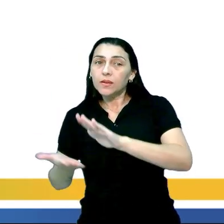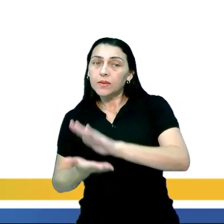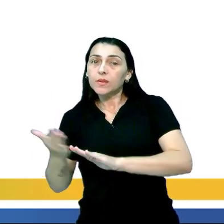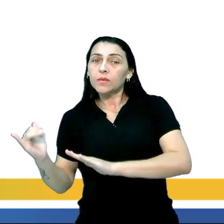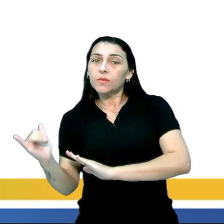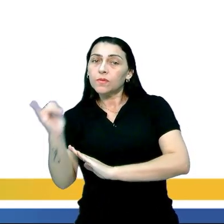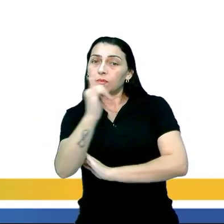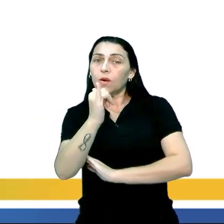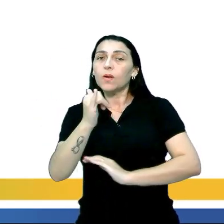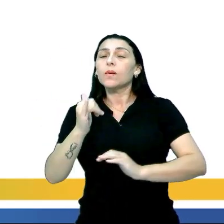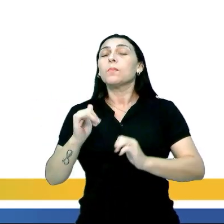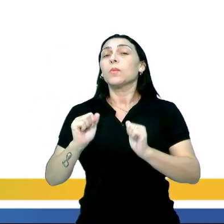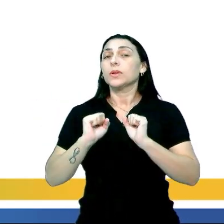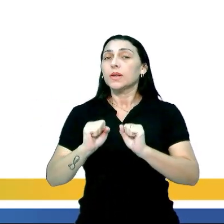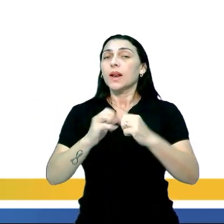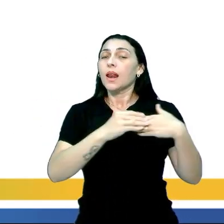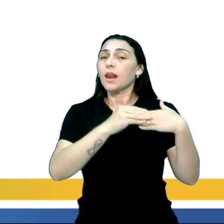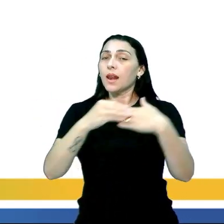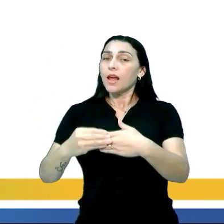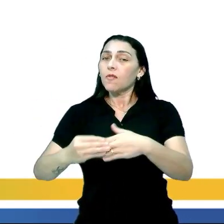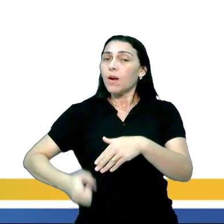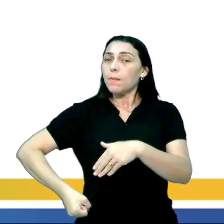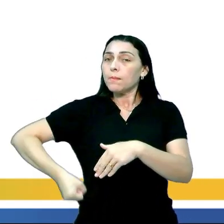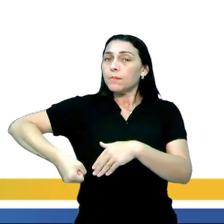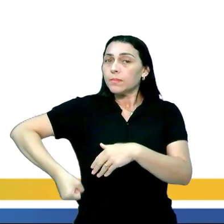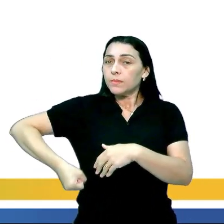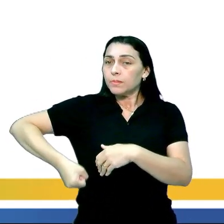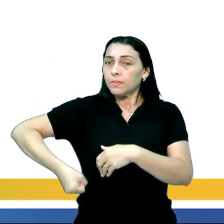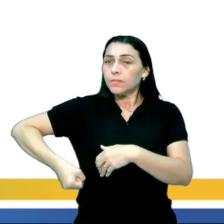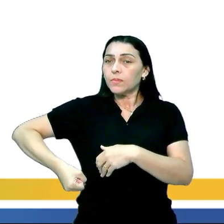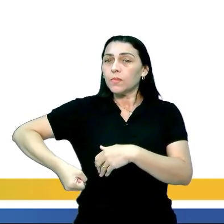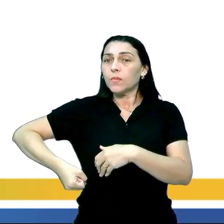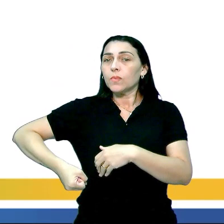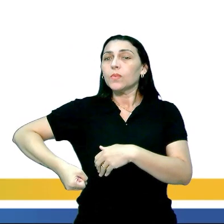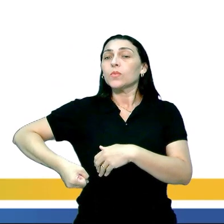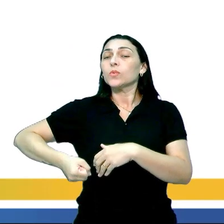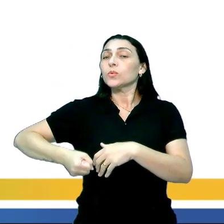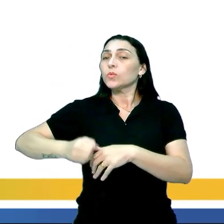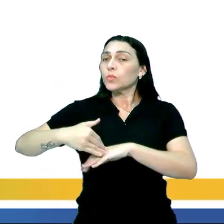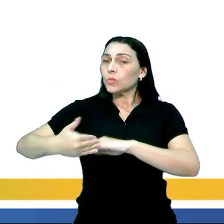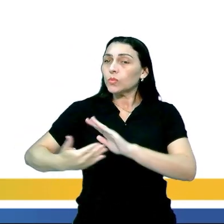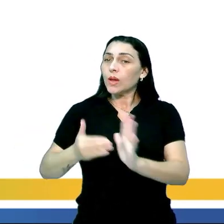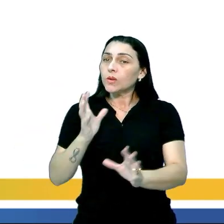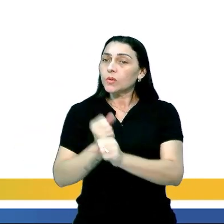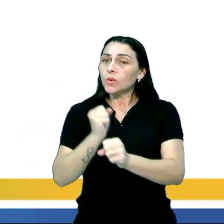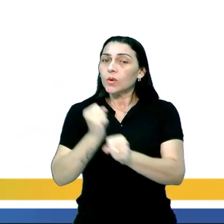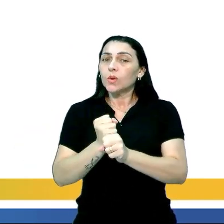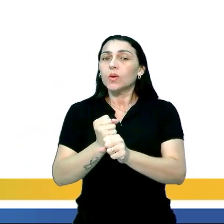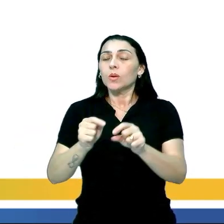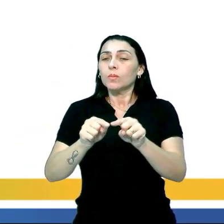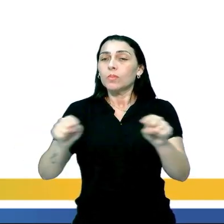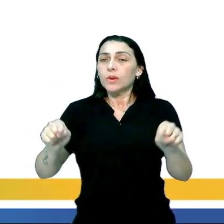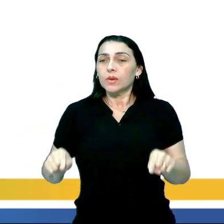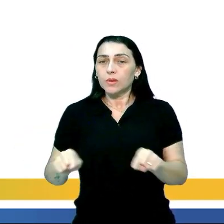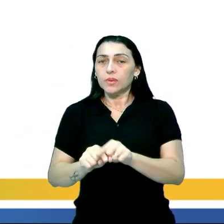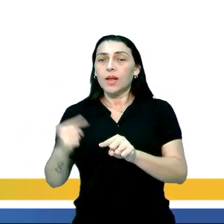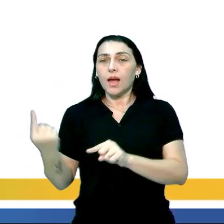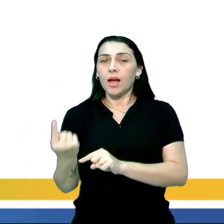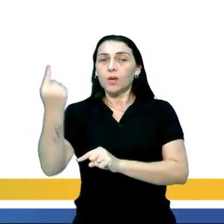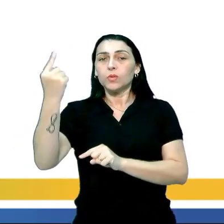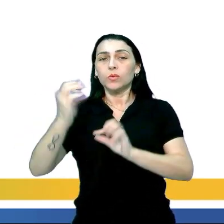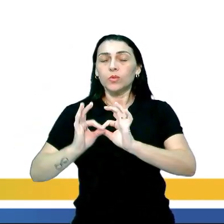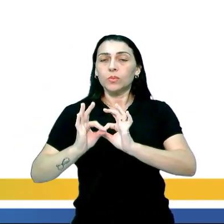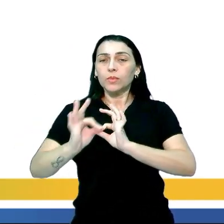voo doméstico poderá transportar bagagem de mão. Contudo, a soma das dimensões da bagagem, altura